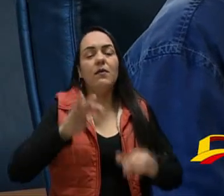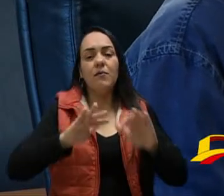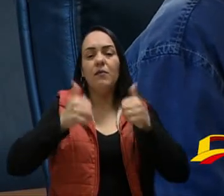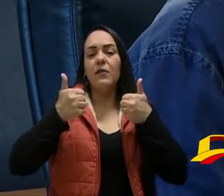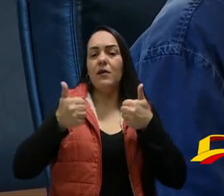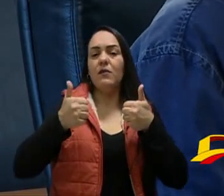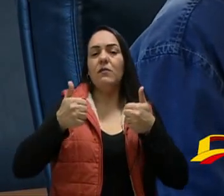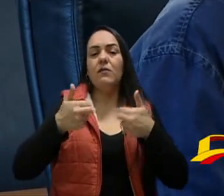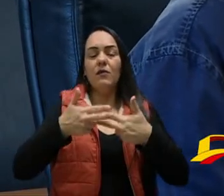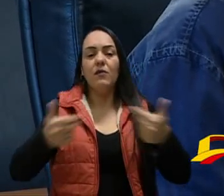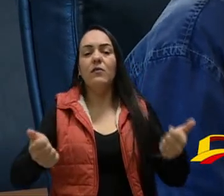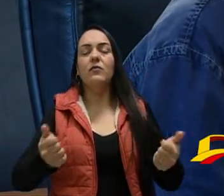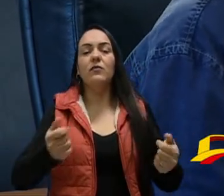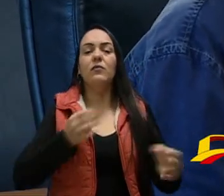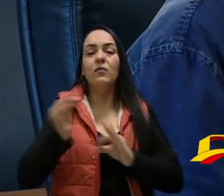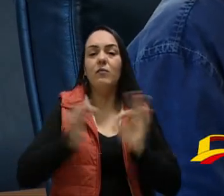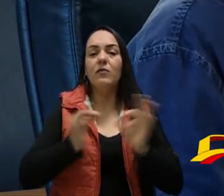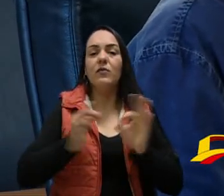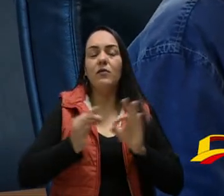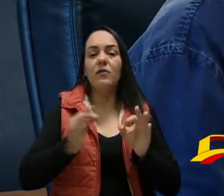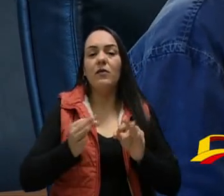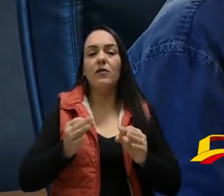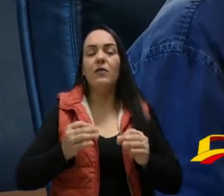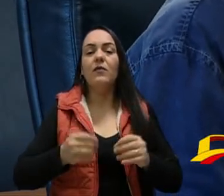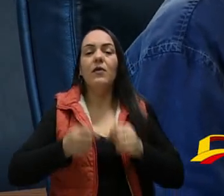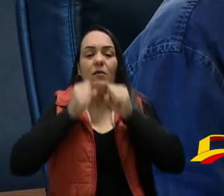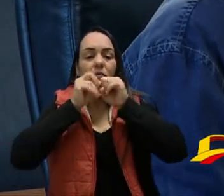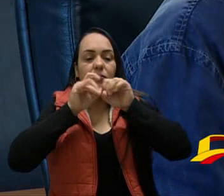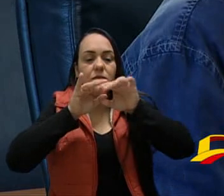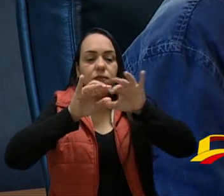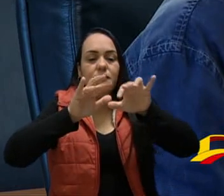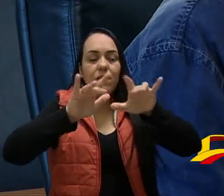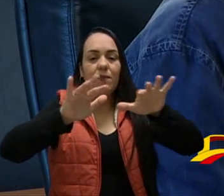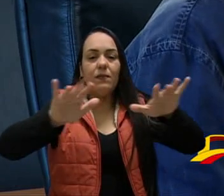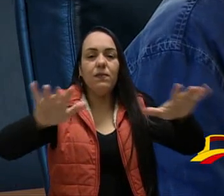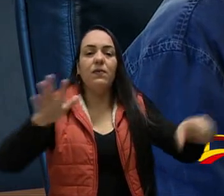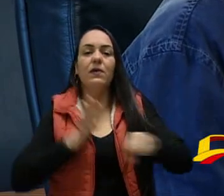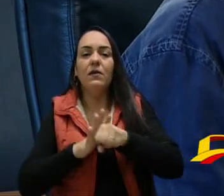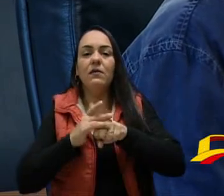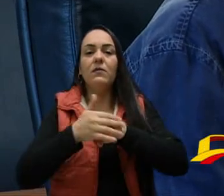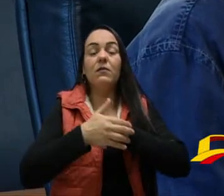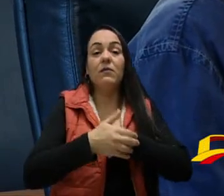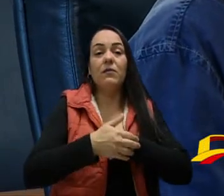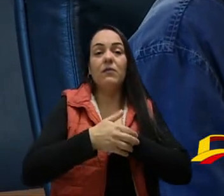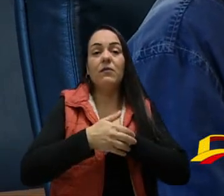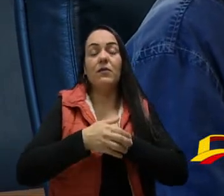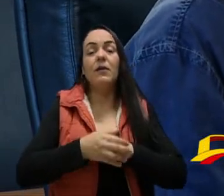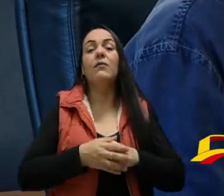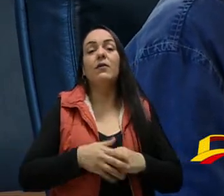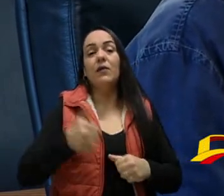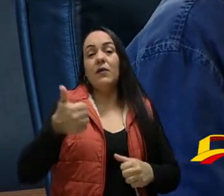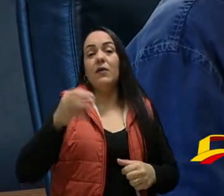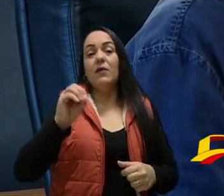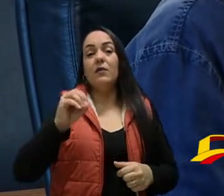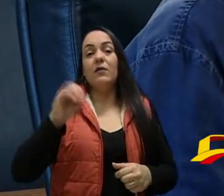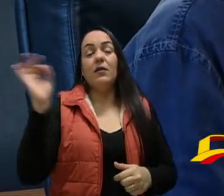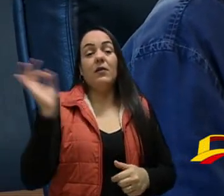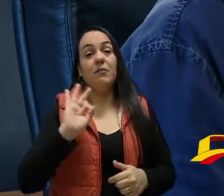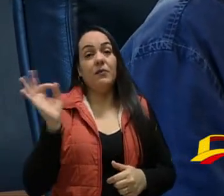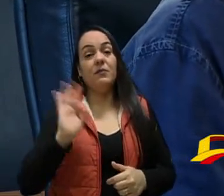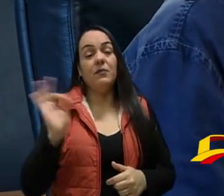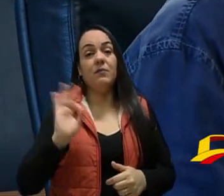encaminhando as coisas que eu vou deverão se encaminhar o processo de contaminação que ele deverá ocorrer em quase 100 porcento da